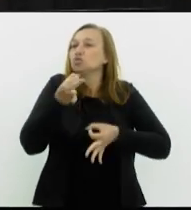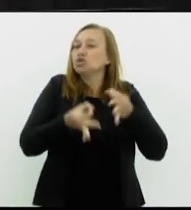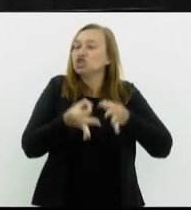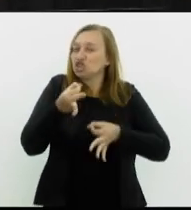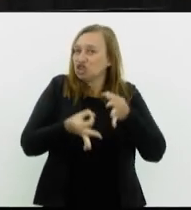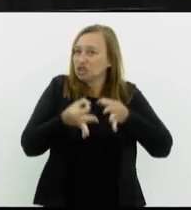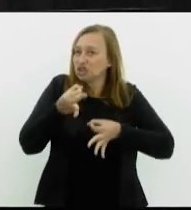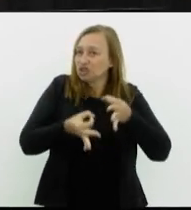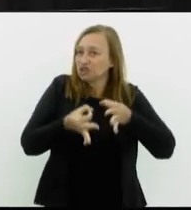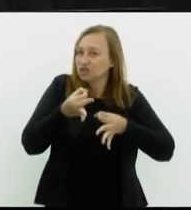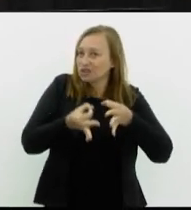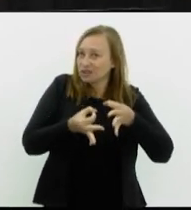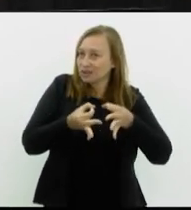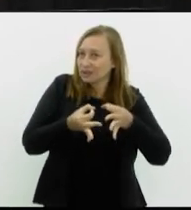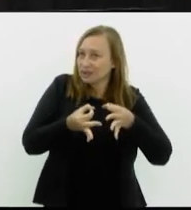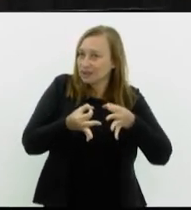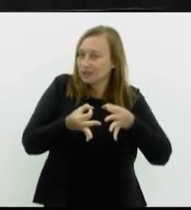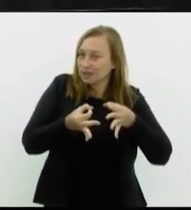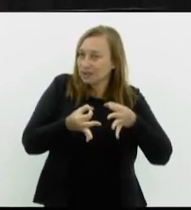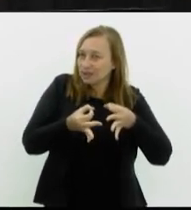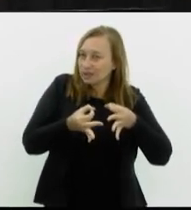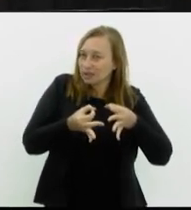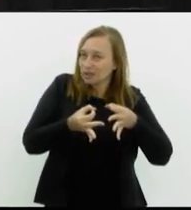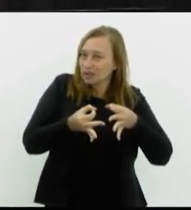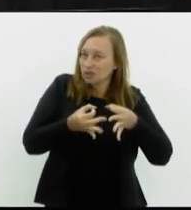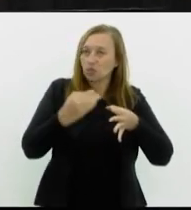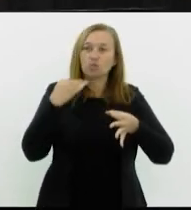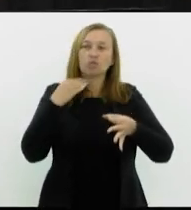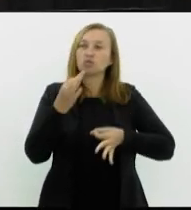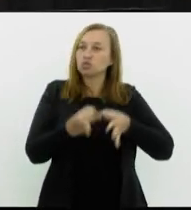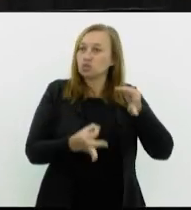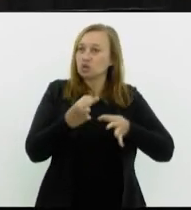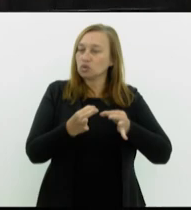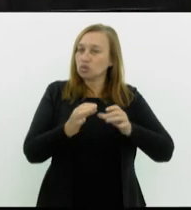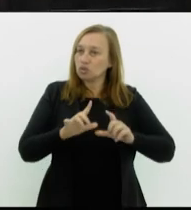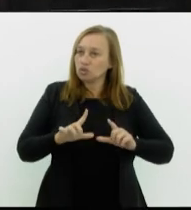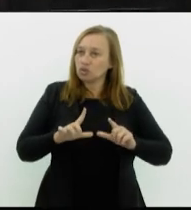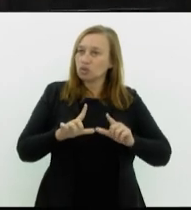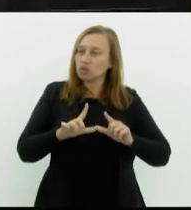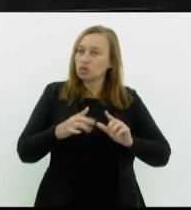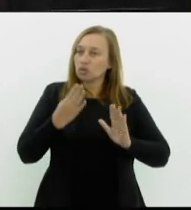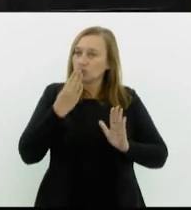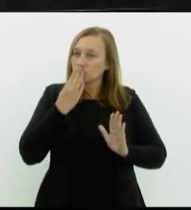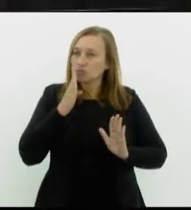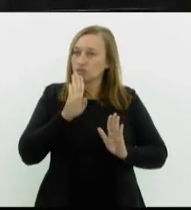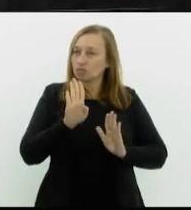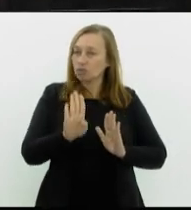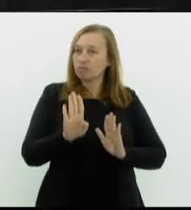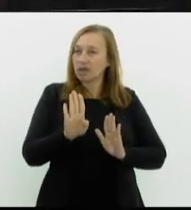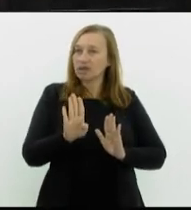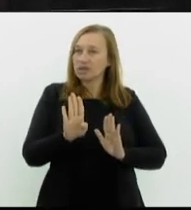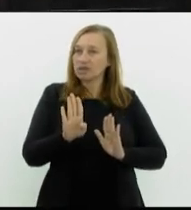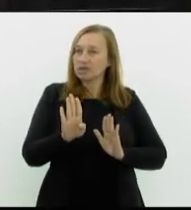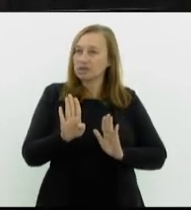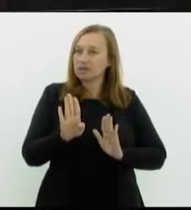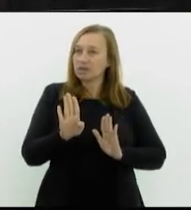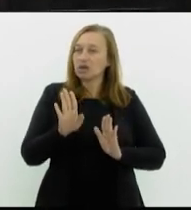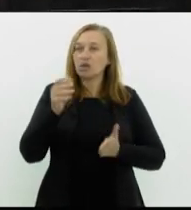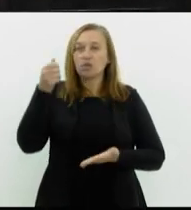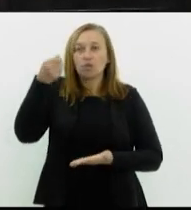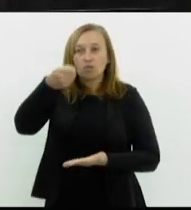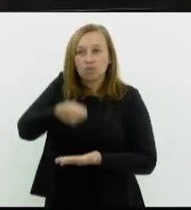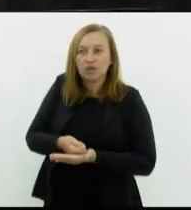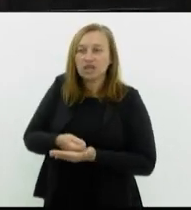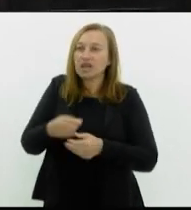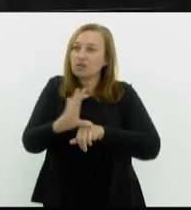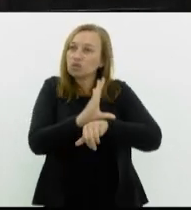magistrado, quando ele faz um... Quando ele assume, ele faz um, não uma promessa, um juramento. Juro cumprir e fazer cumprir a